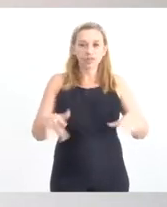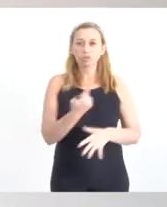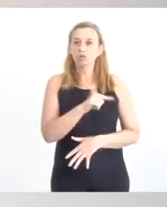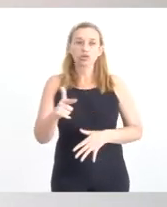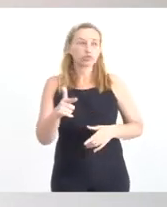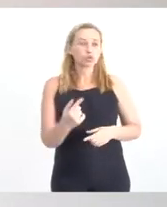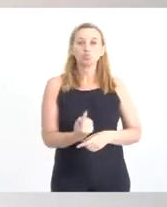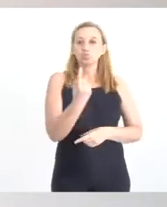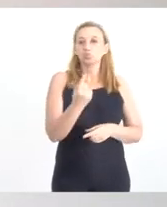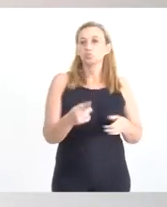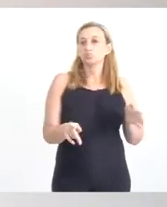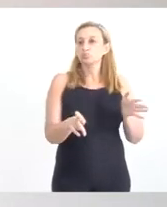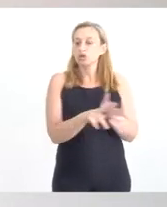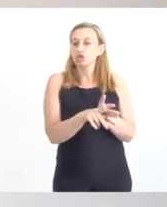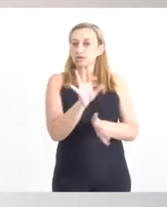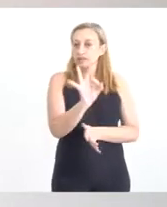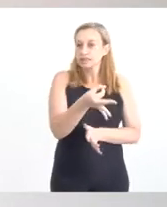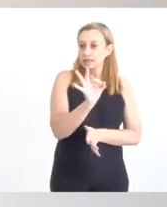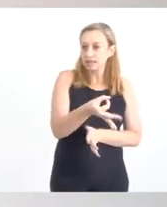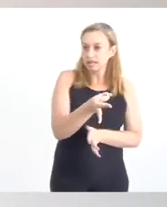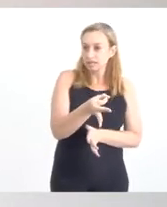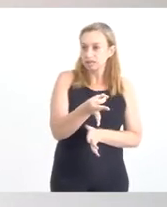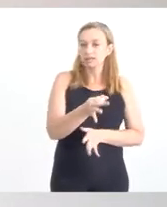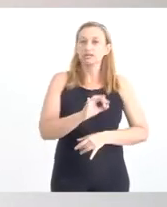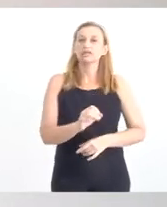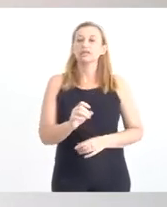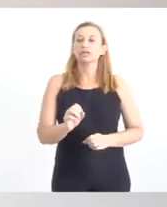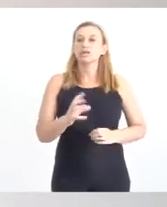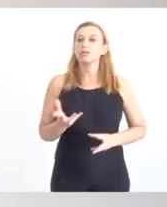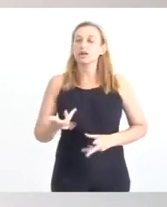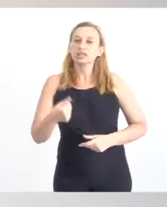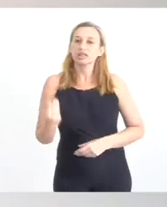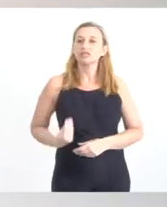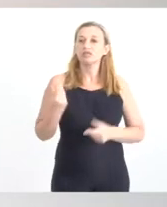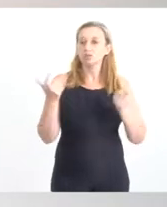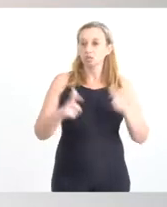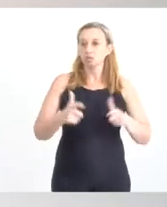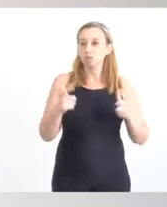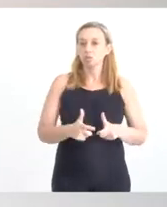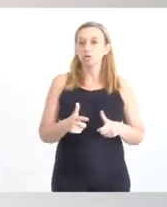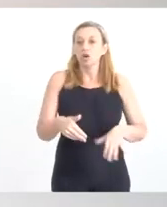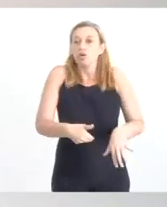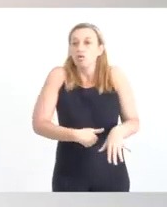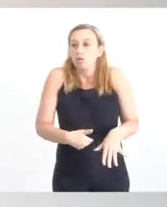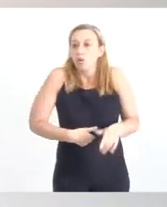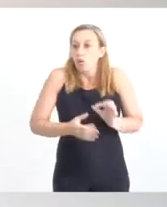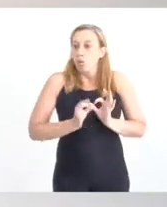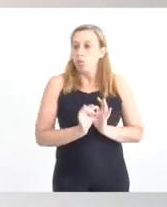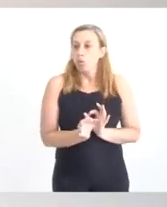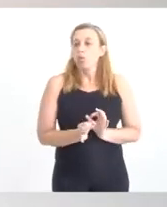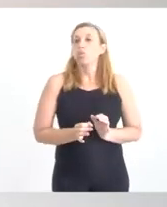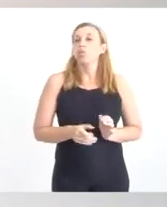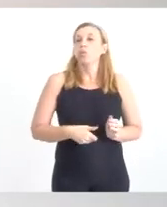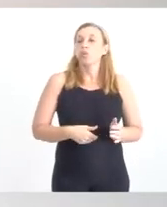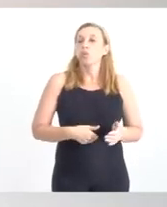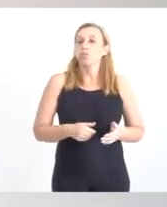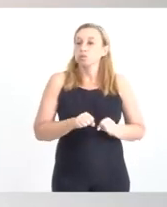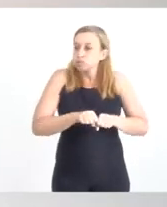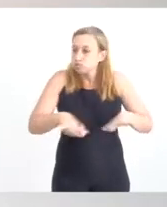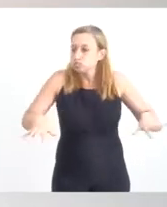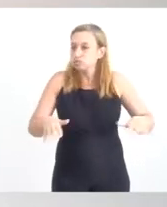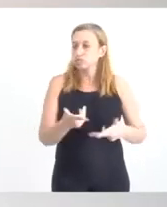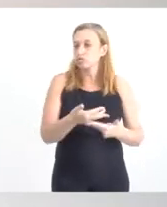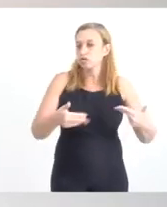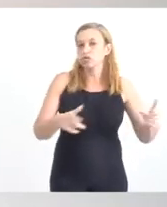um projeto específico para lidar com as condições de vida ali e Assim a fome se alastrou nos grandes centros urbanos no Rio de